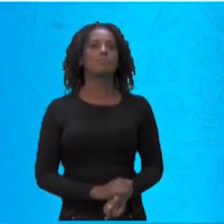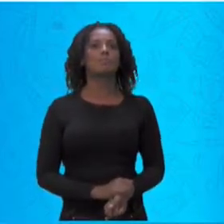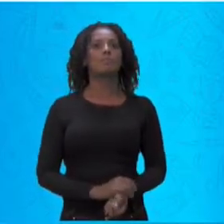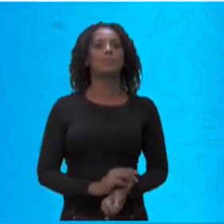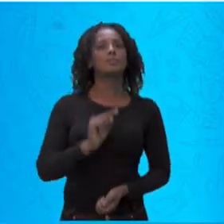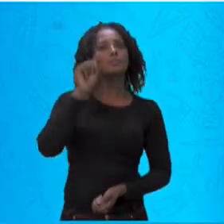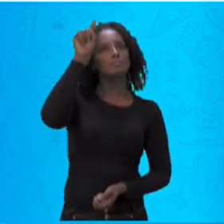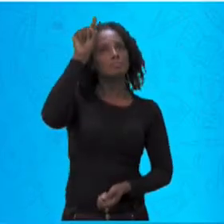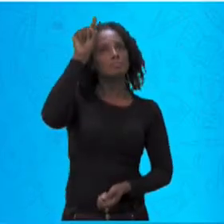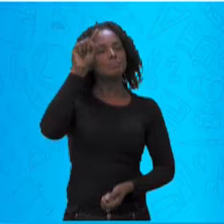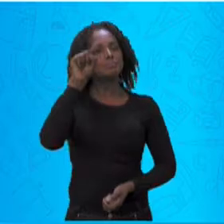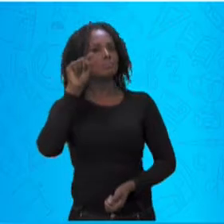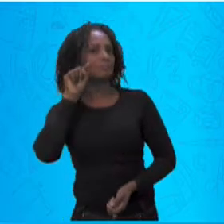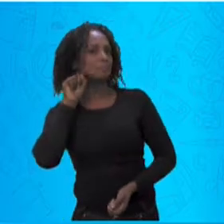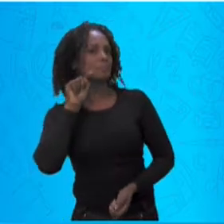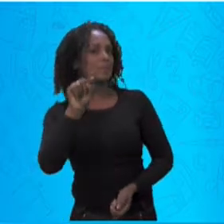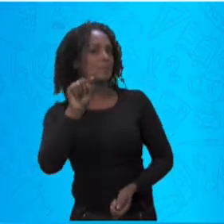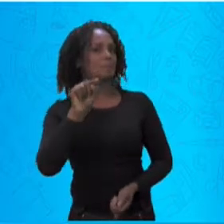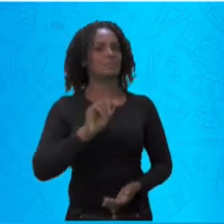o ponto de